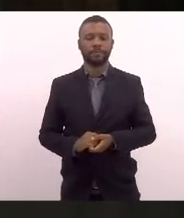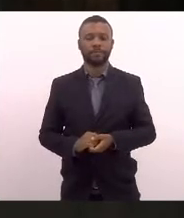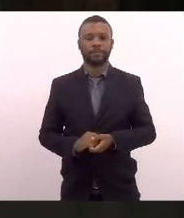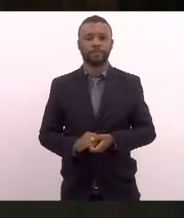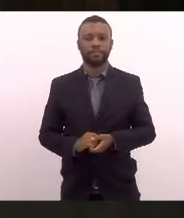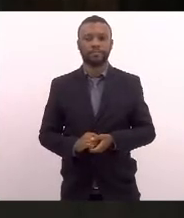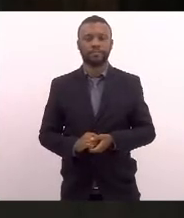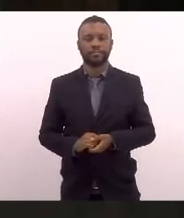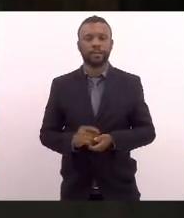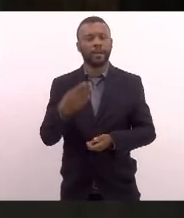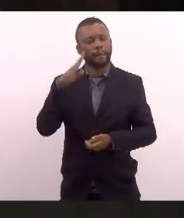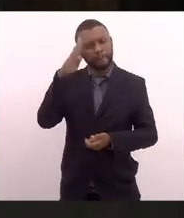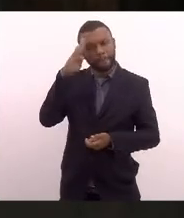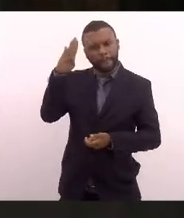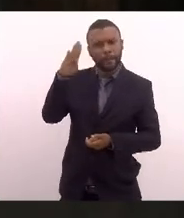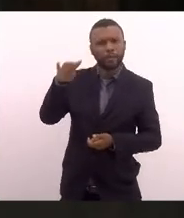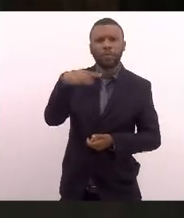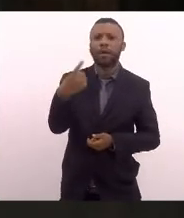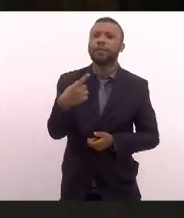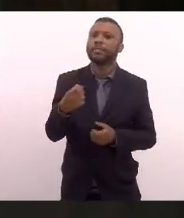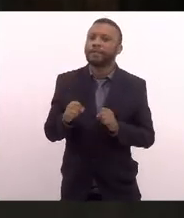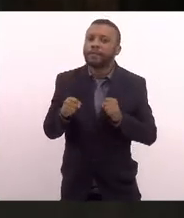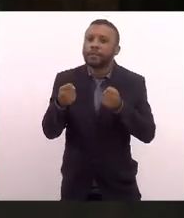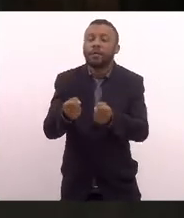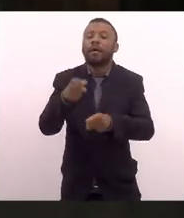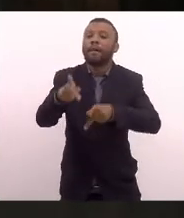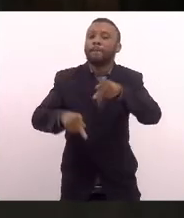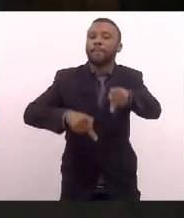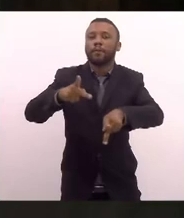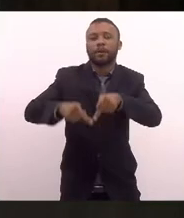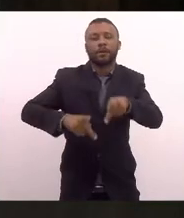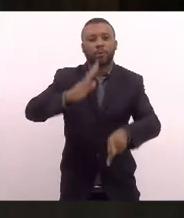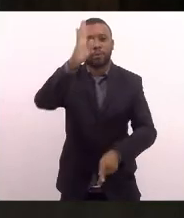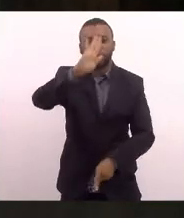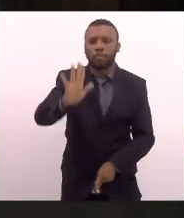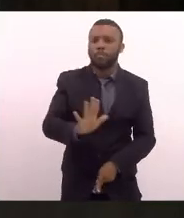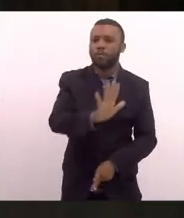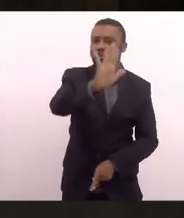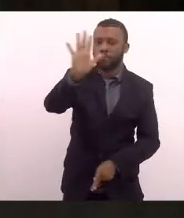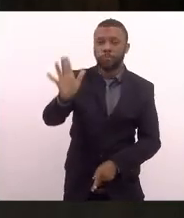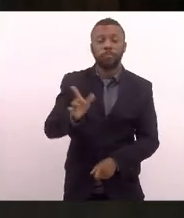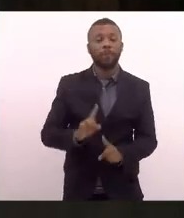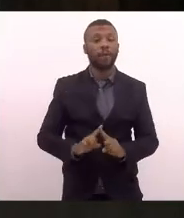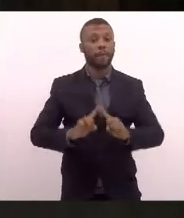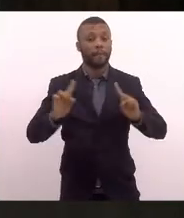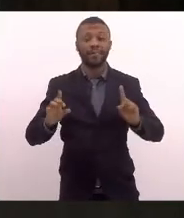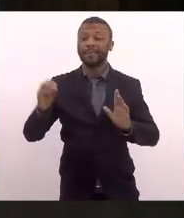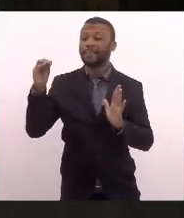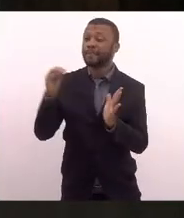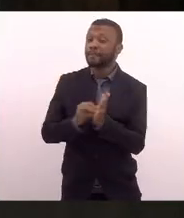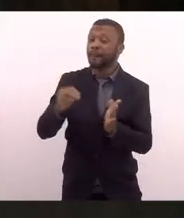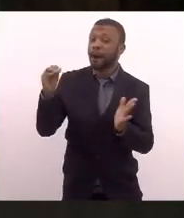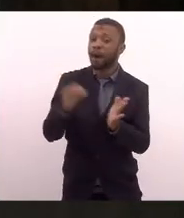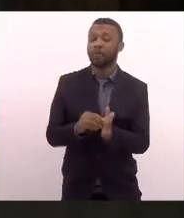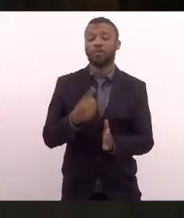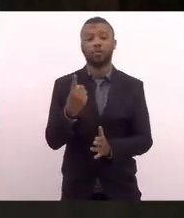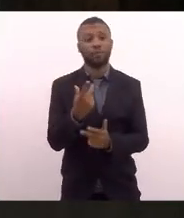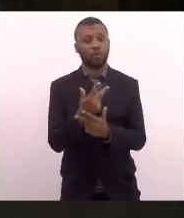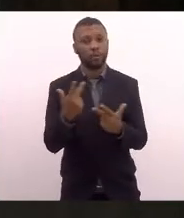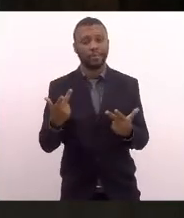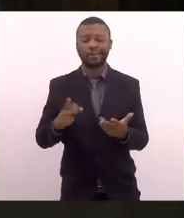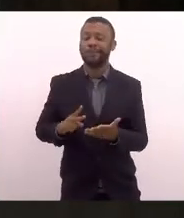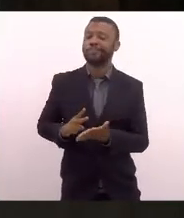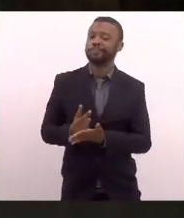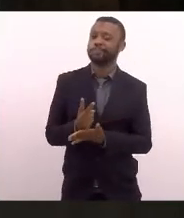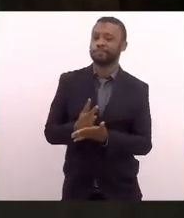e, principalmente, defendemos a população brasileira. Mas eu acho que falta uma coisa que tem me incomodado